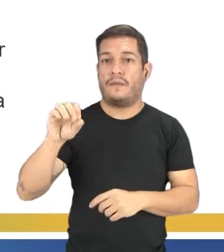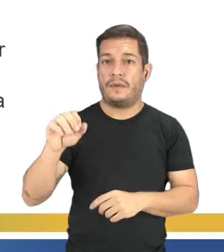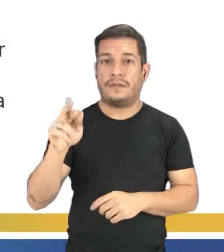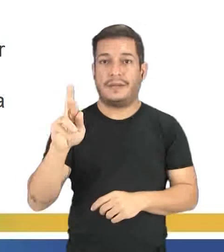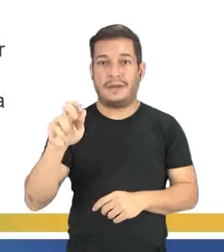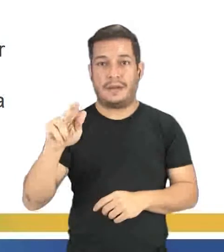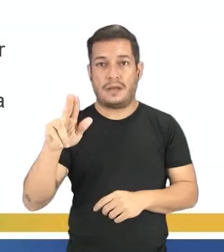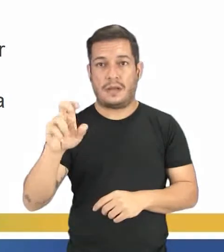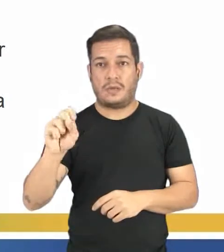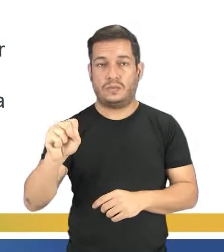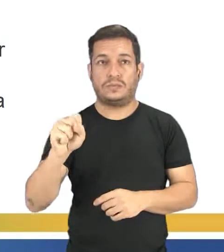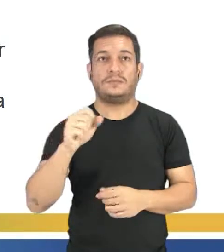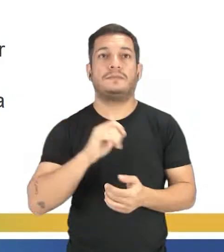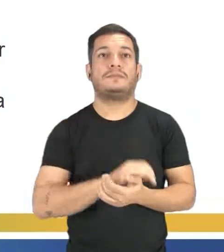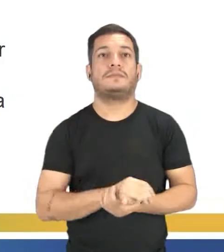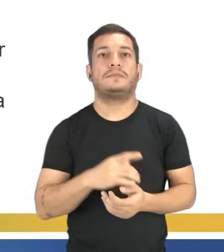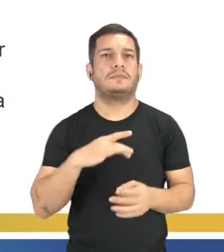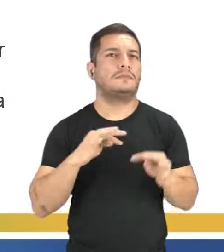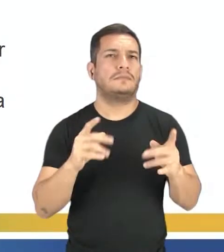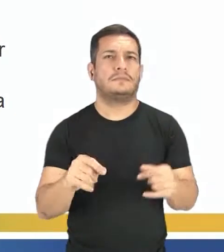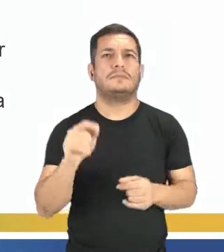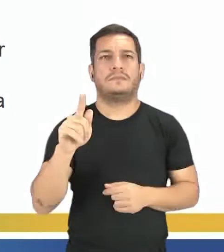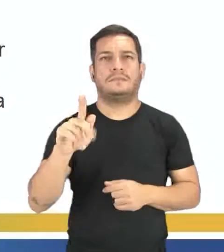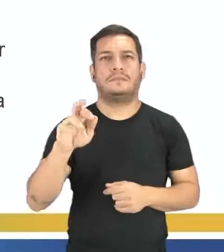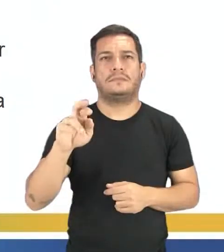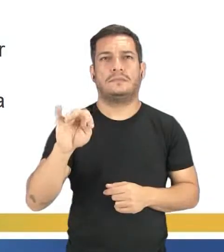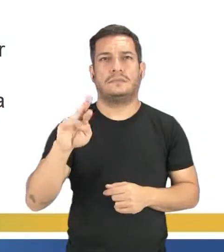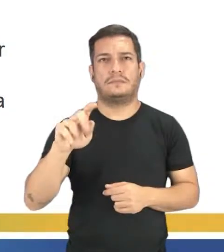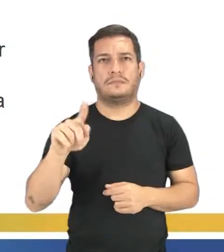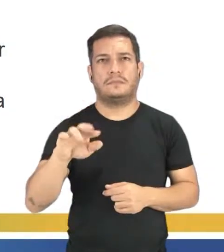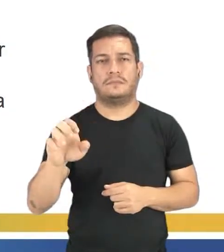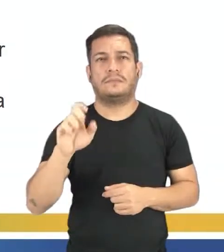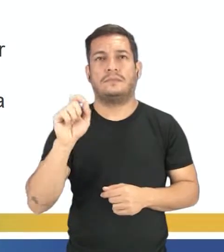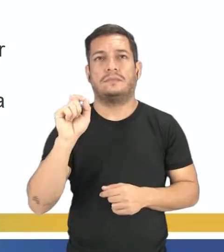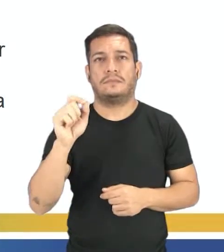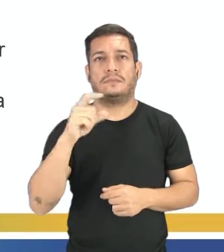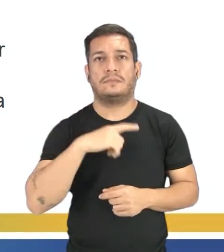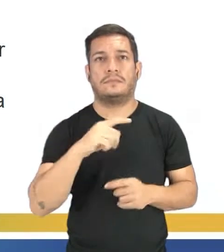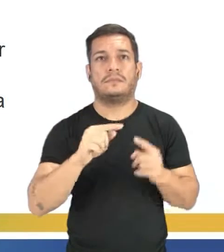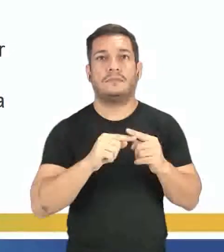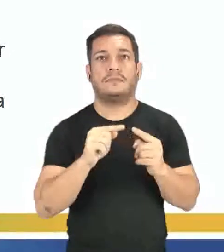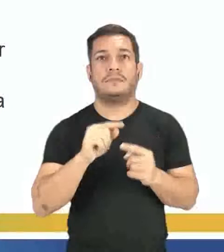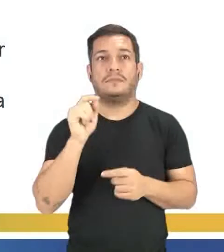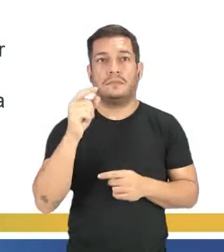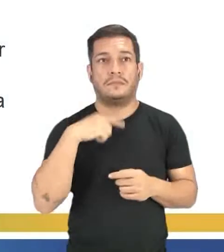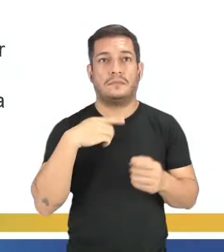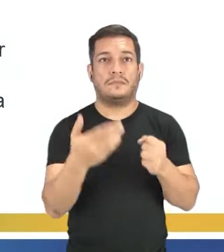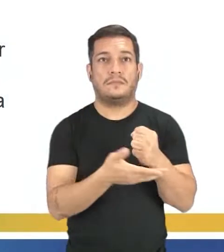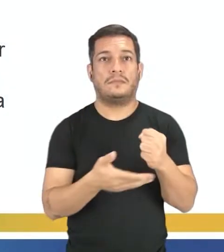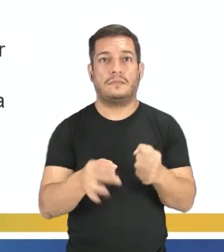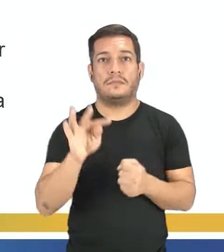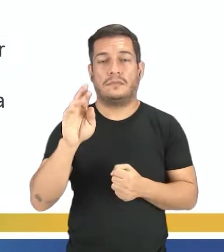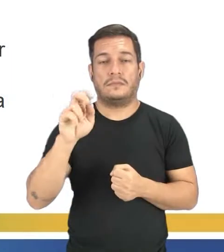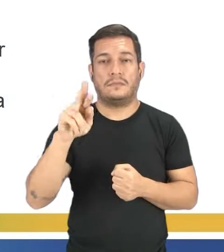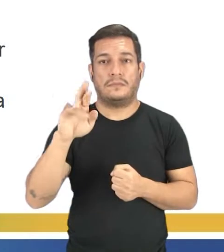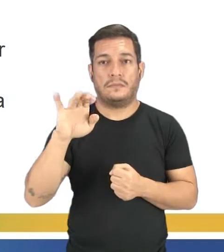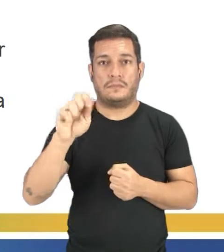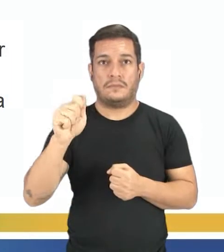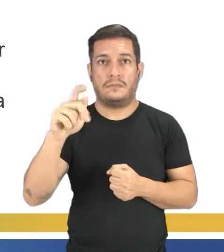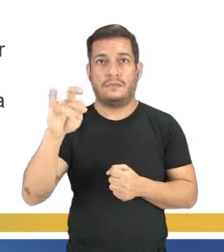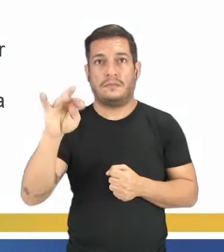graus, onde todas as geratrizes são congruentes entre si e de acordo com o teorema de